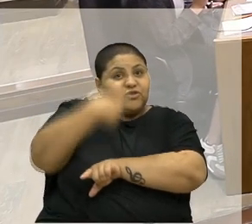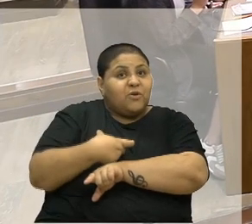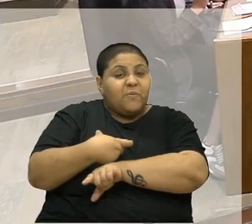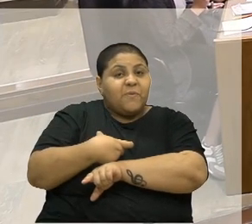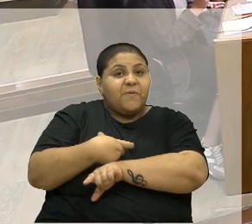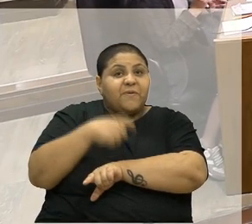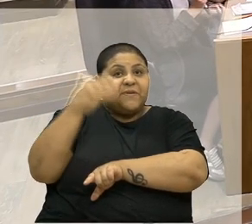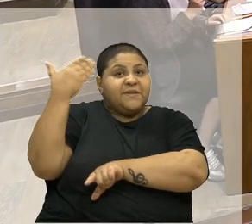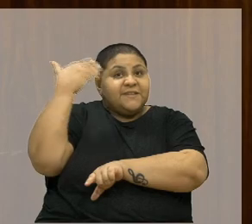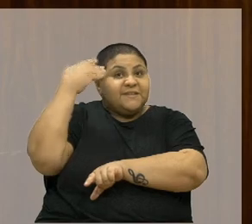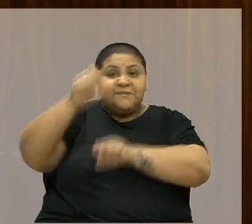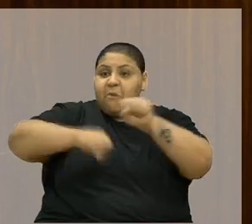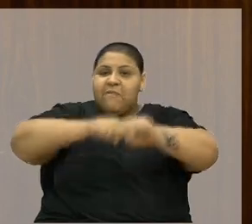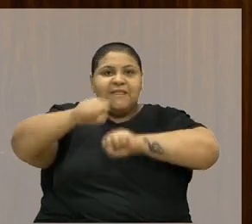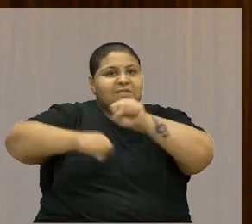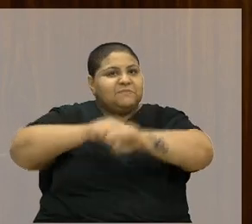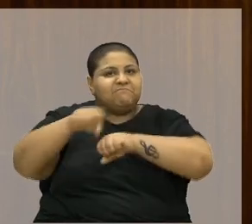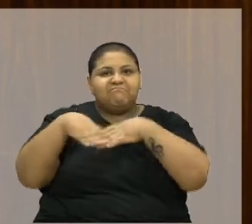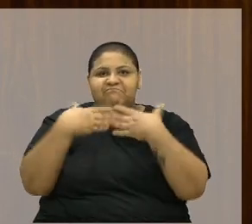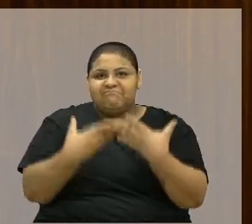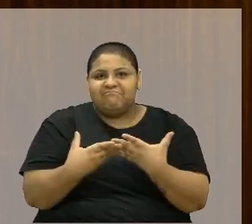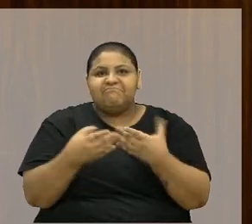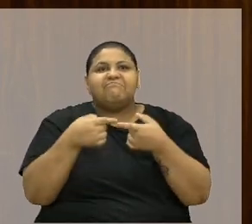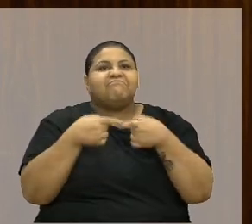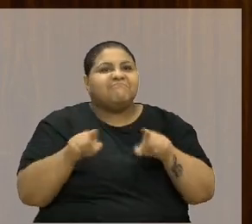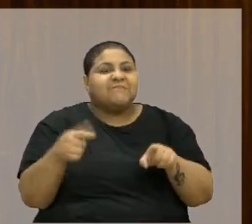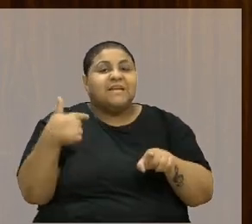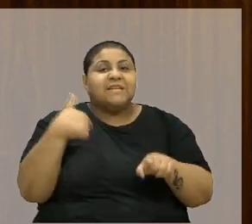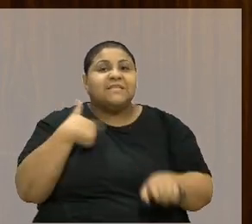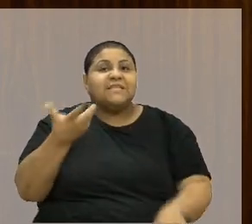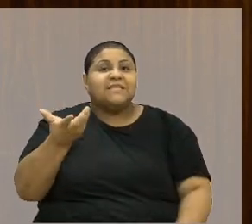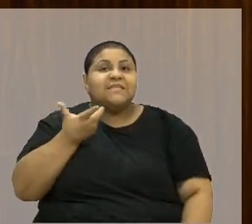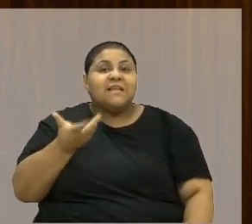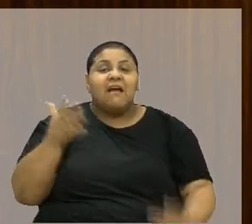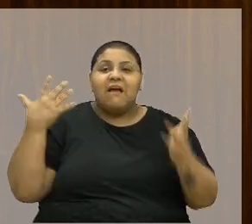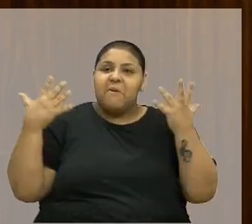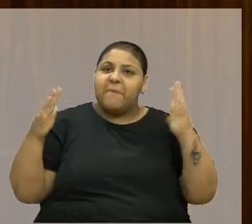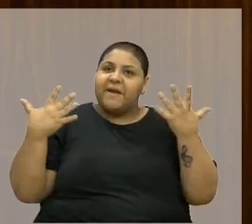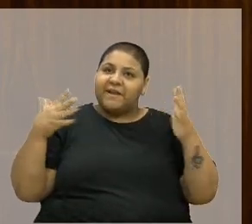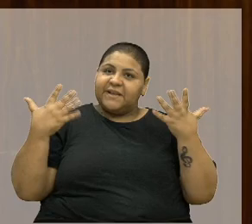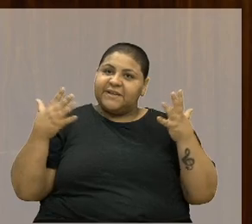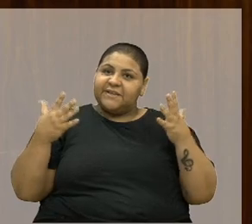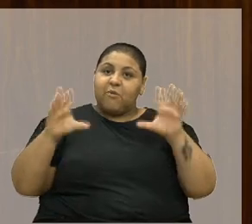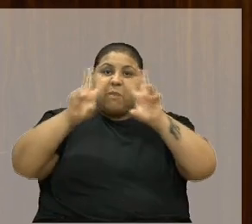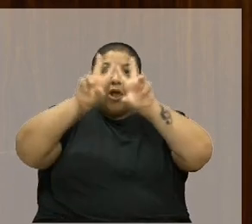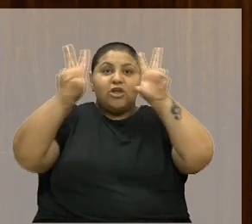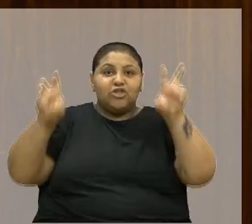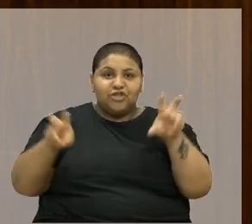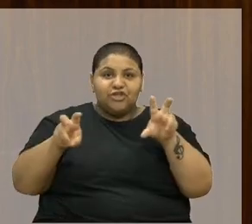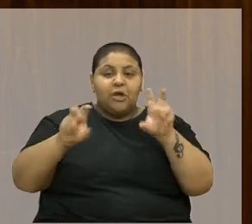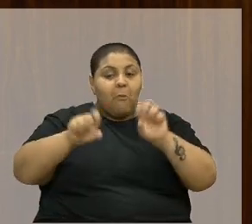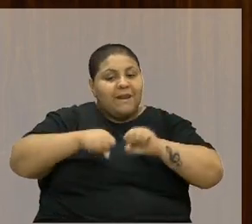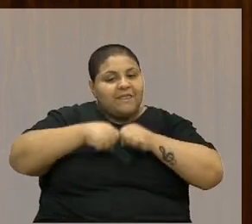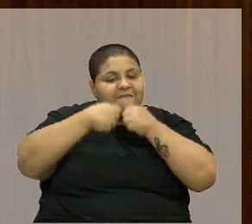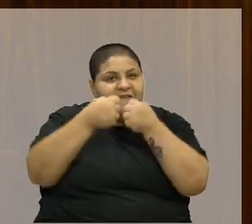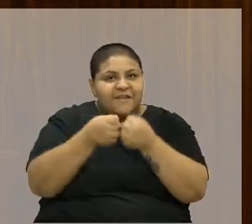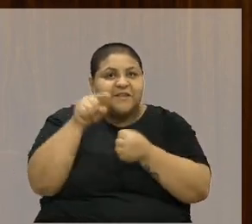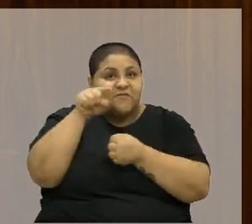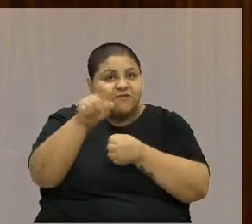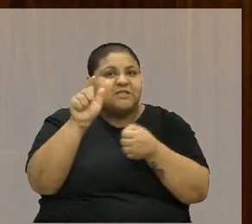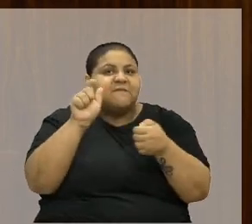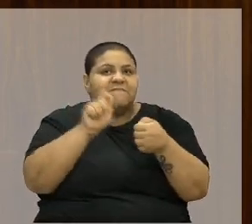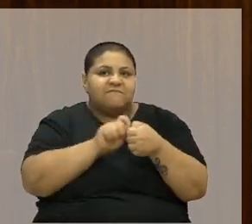não sabe andar de bicicleta mas mas eu queria lhe parabenizar pelo assunto pela defesa que você